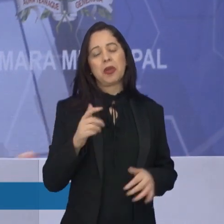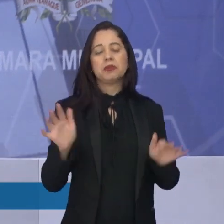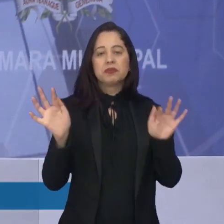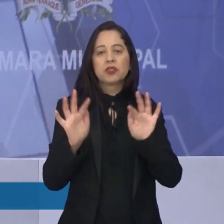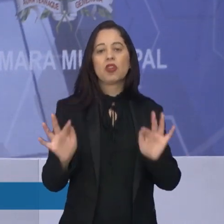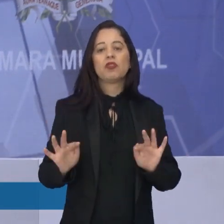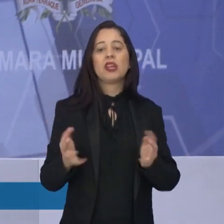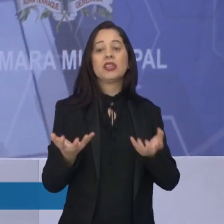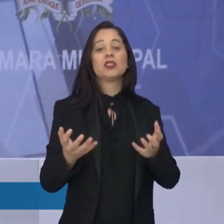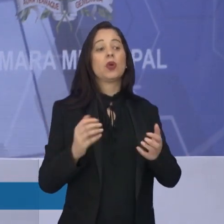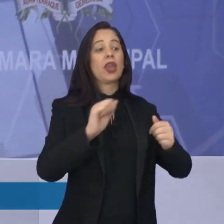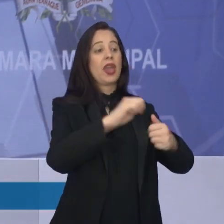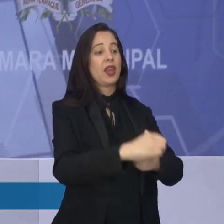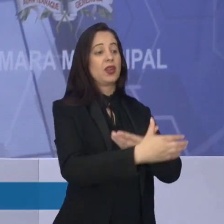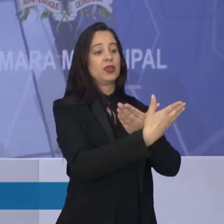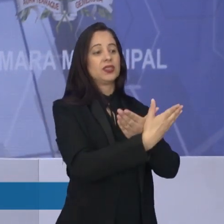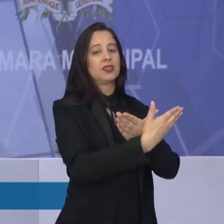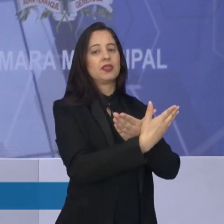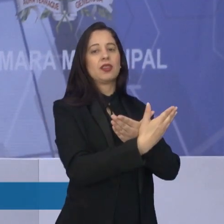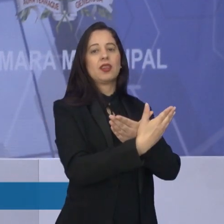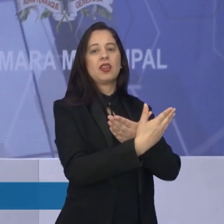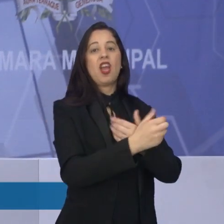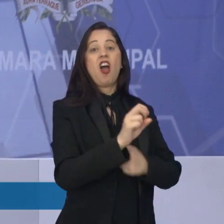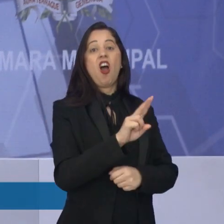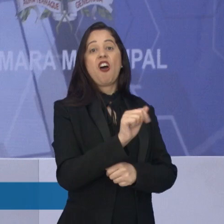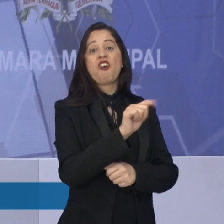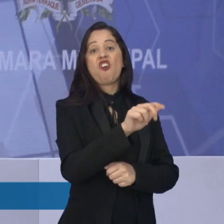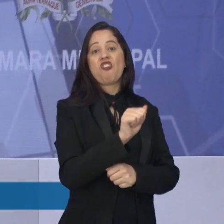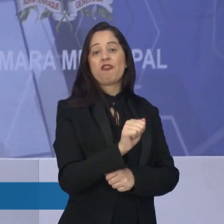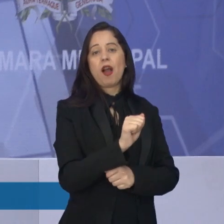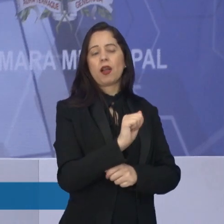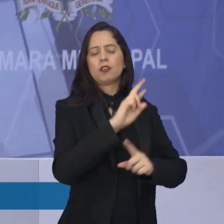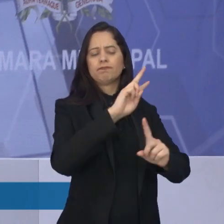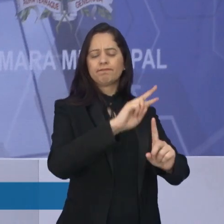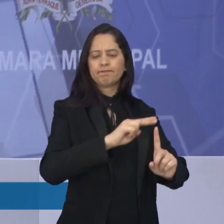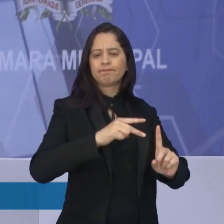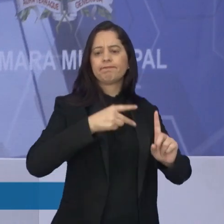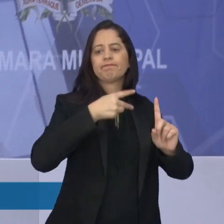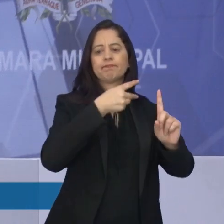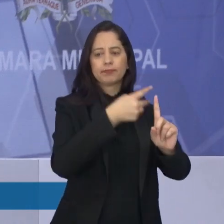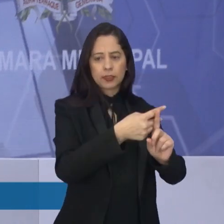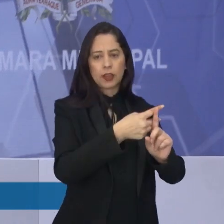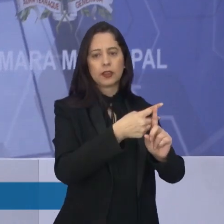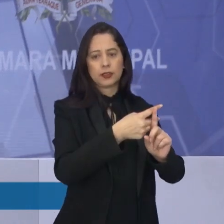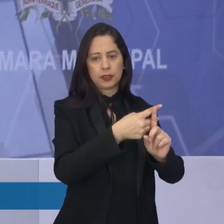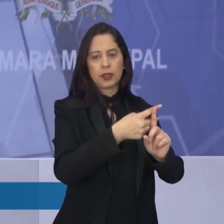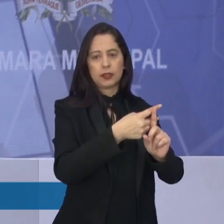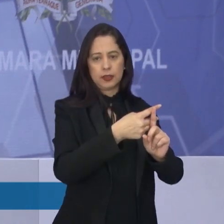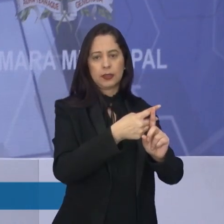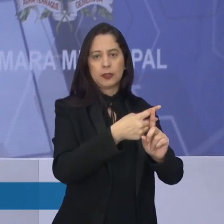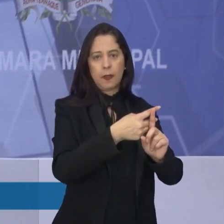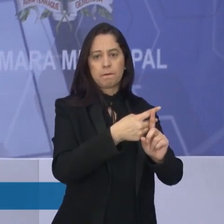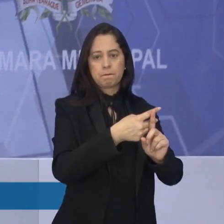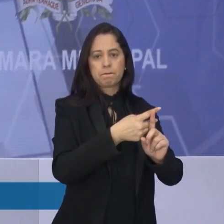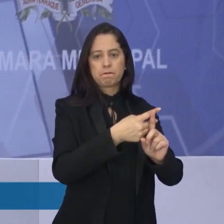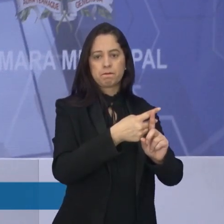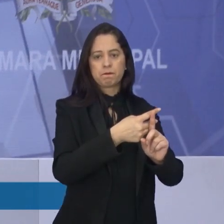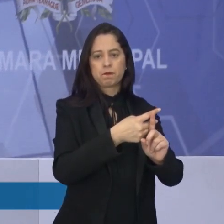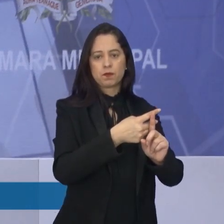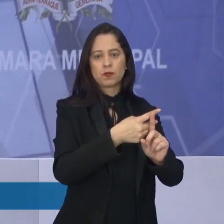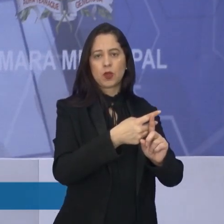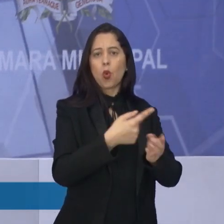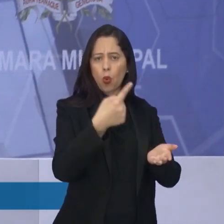ver o instituto no qual fiz minha vida, onde eu passei quase 45 anos da minha vida, entregando para a sociedade brasileira